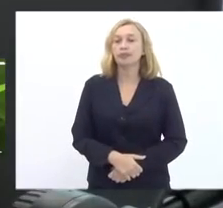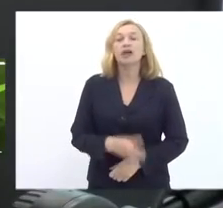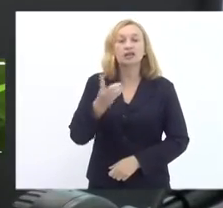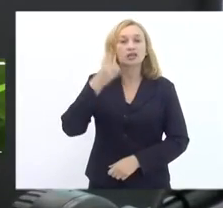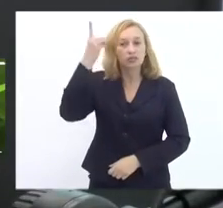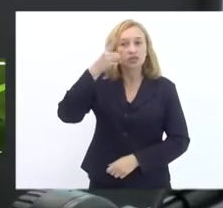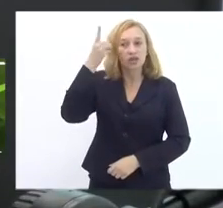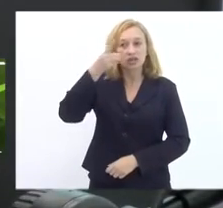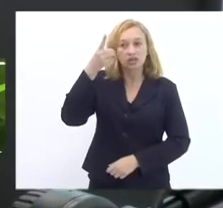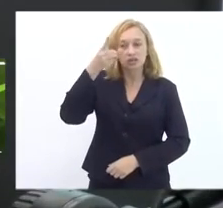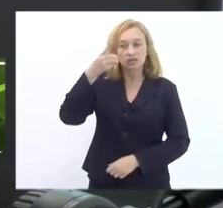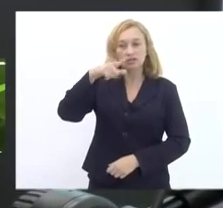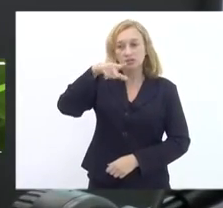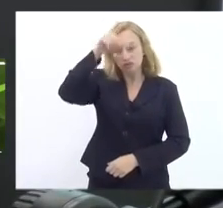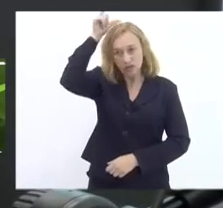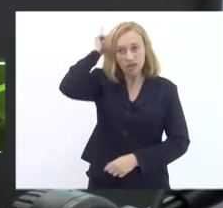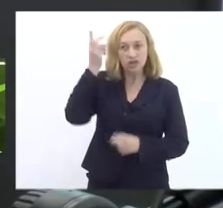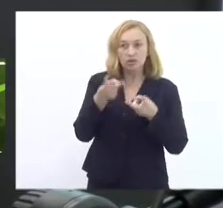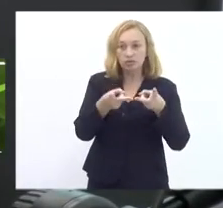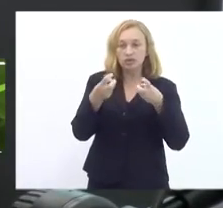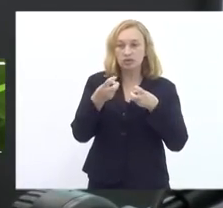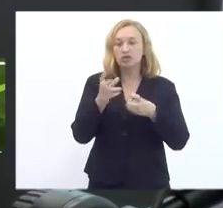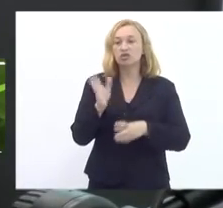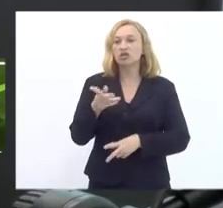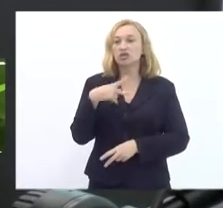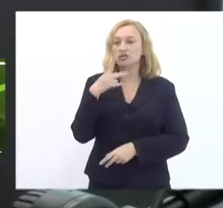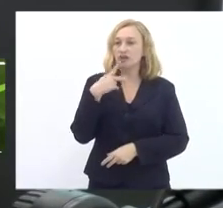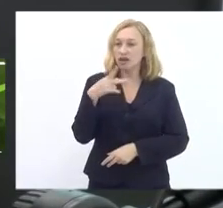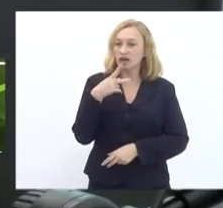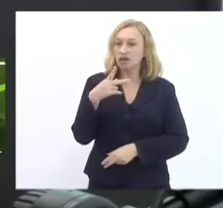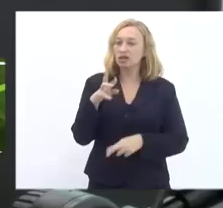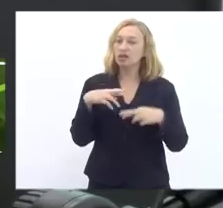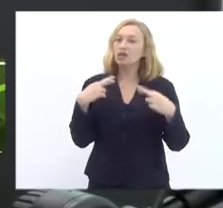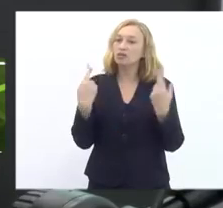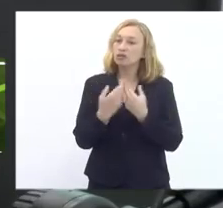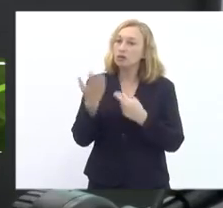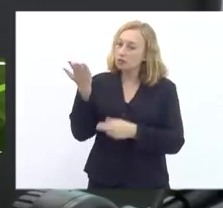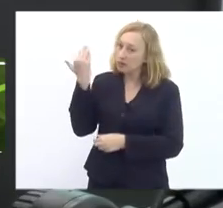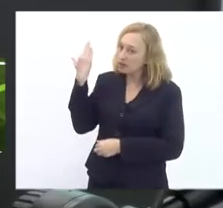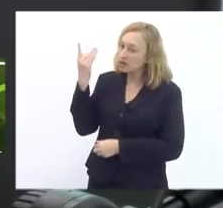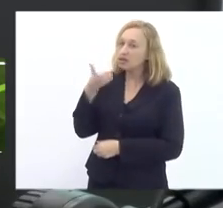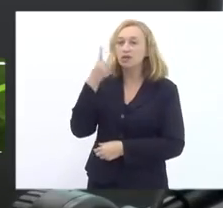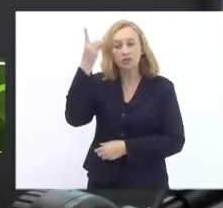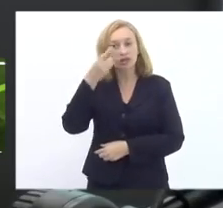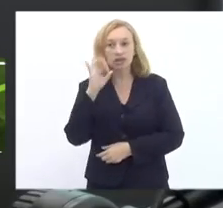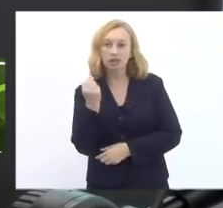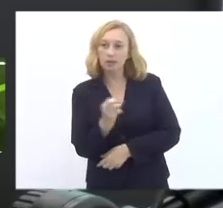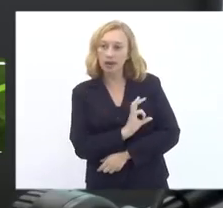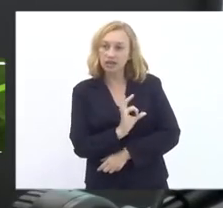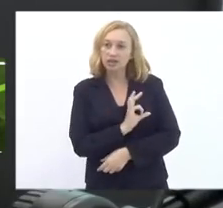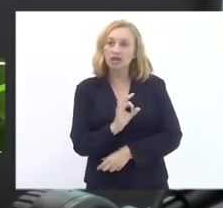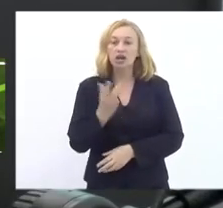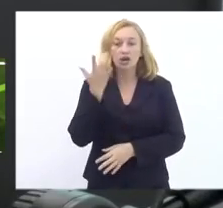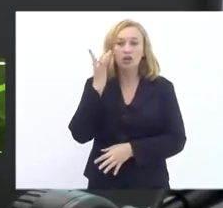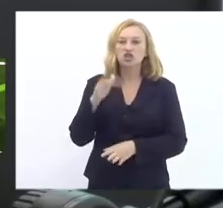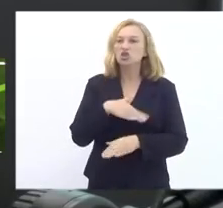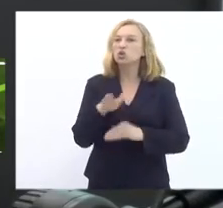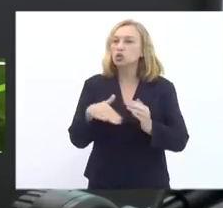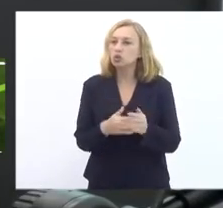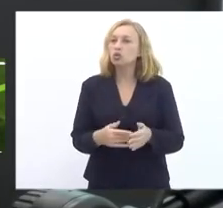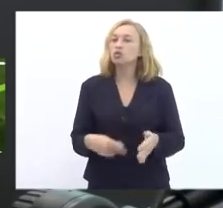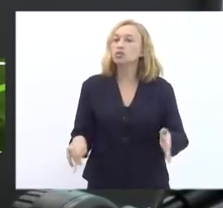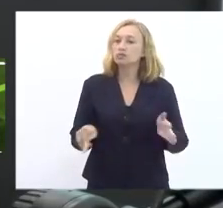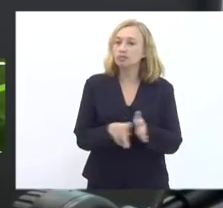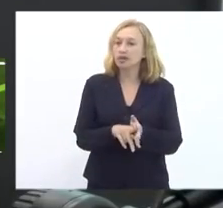Deputado Luiz Paulo, essa observação, a Vossa Excelência tinha colocado na reunião passada, a deputada Marta também. Acho que todos aqui faziam parte da